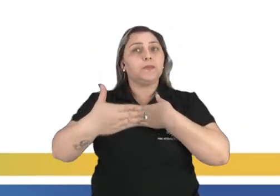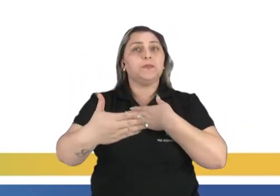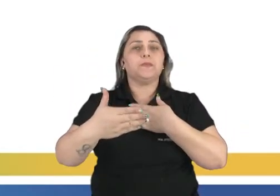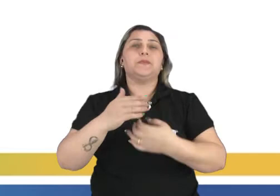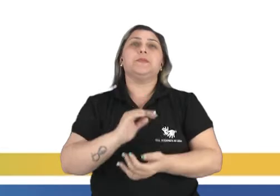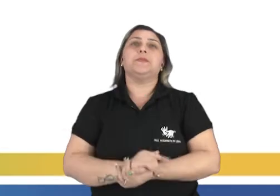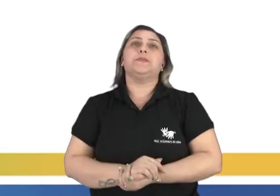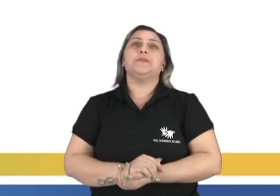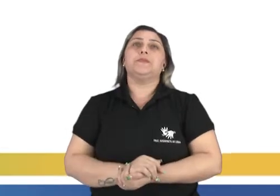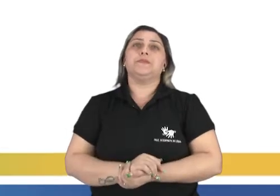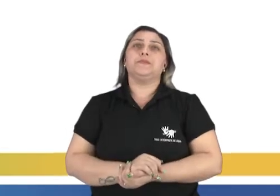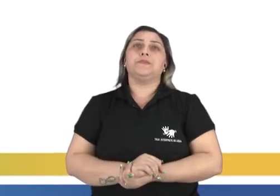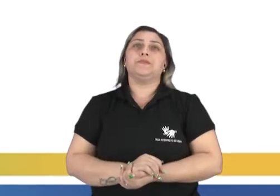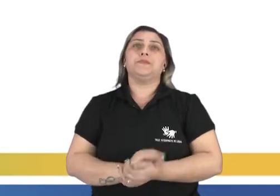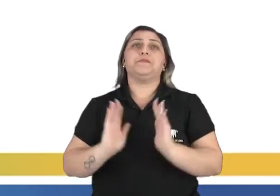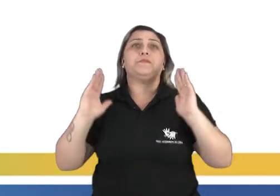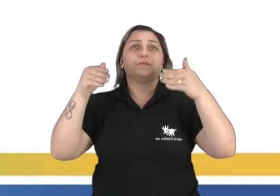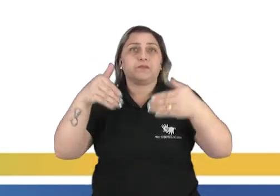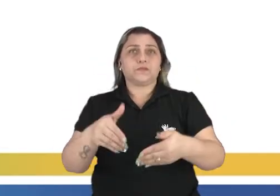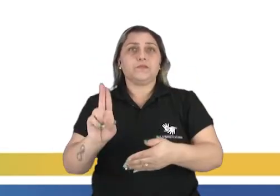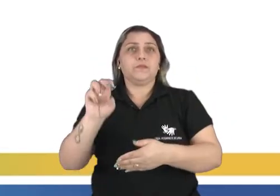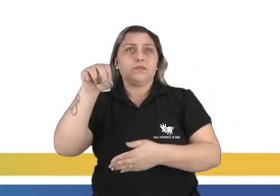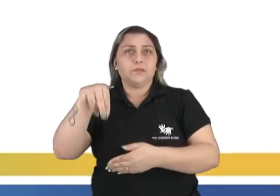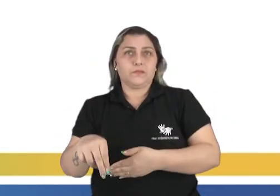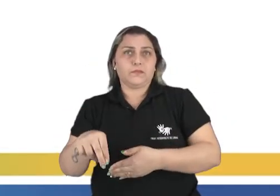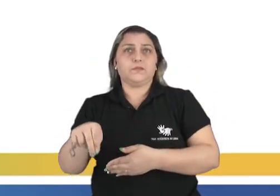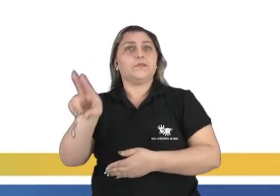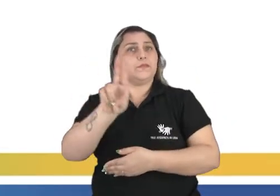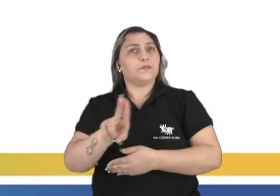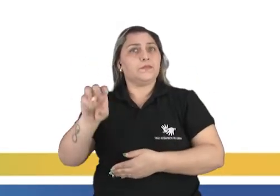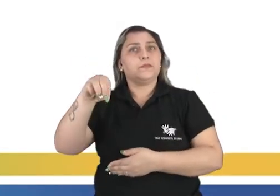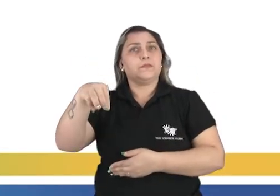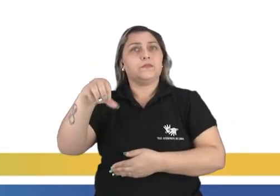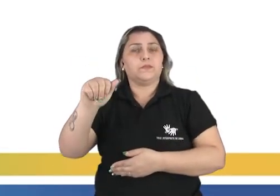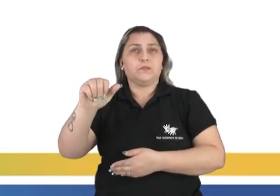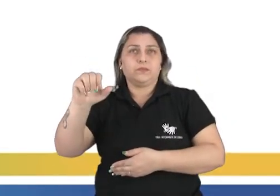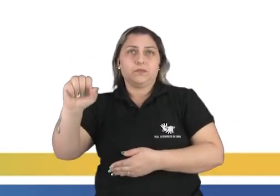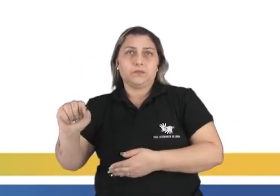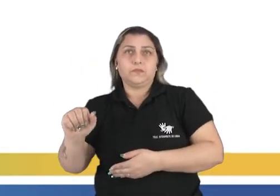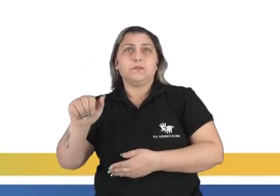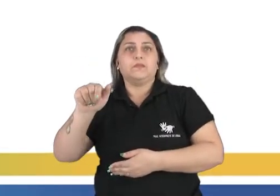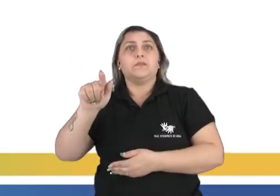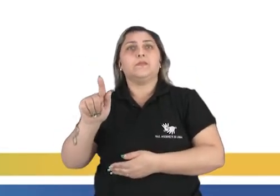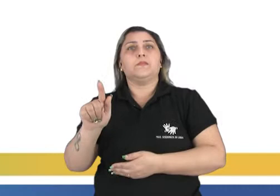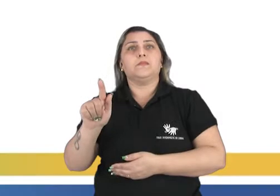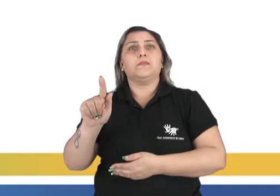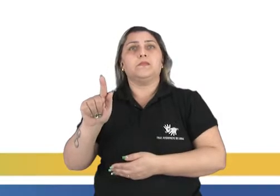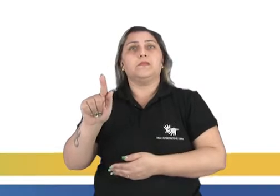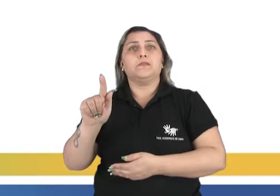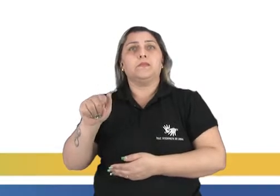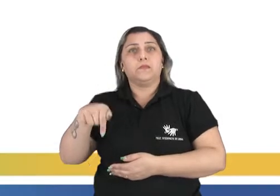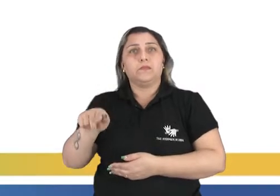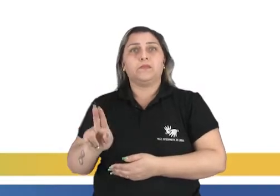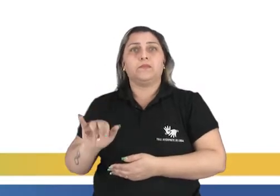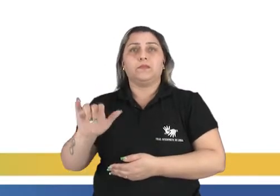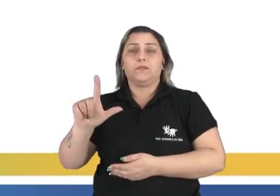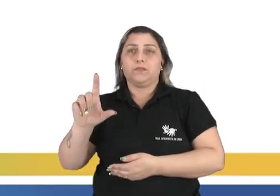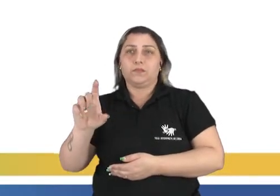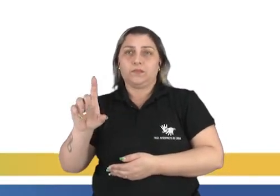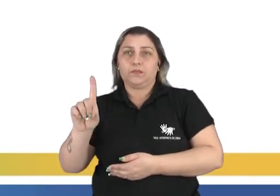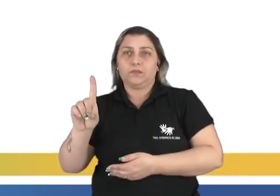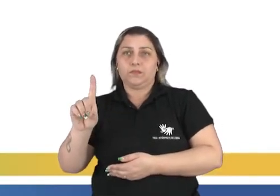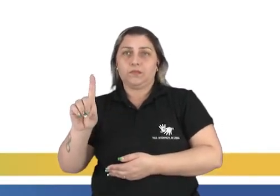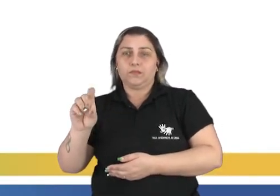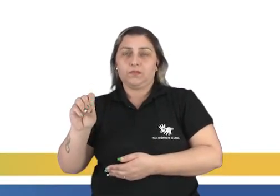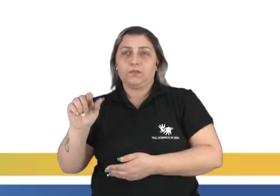mais adiante, tá ok? E aqui o nosso foco será as unidades mais usuais de massa, que são três: o